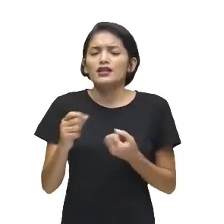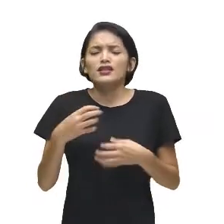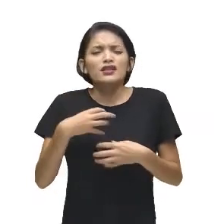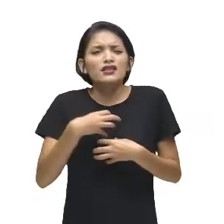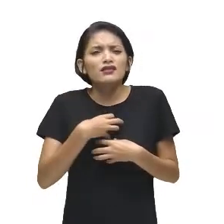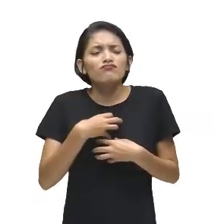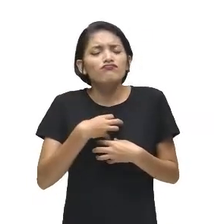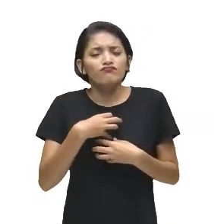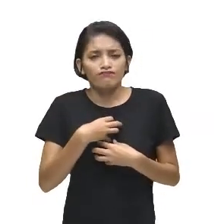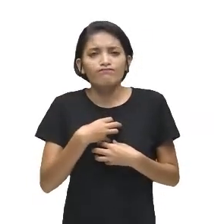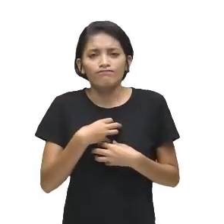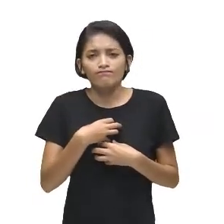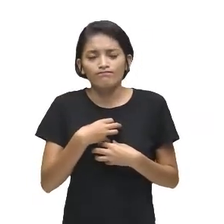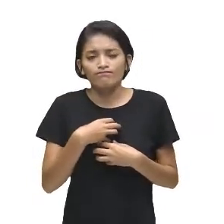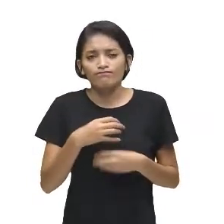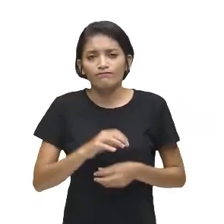sagradas.